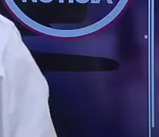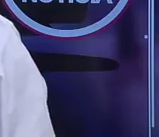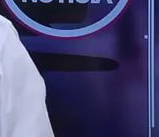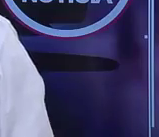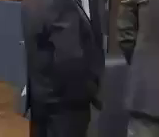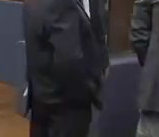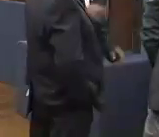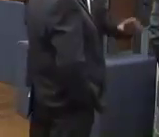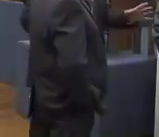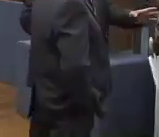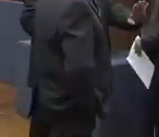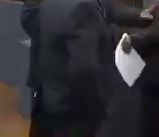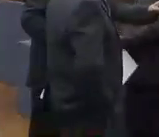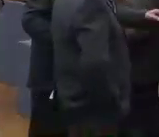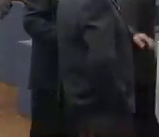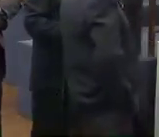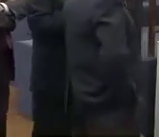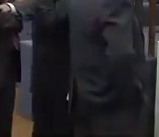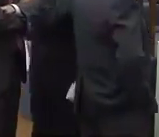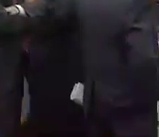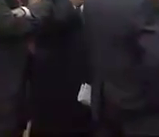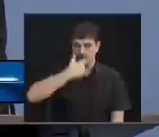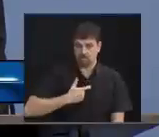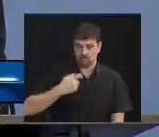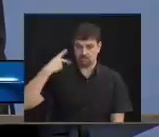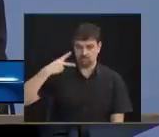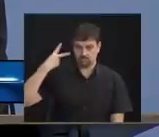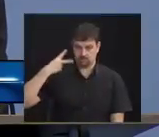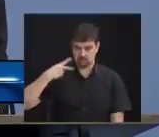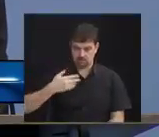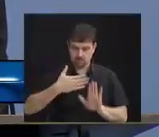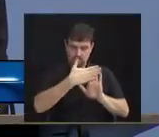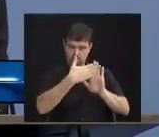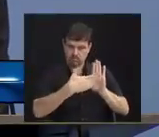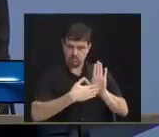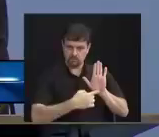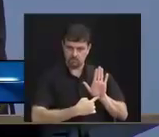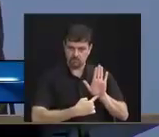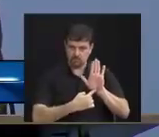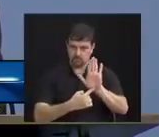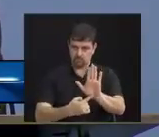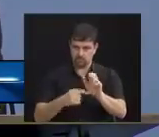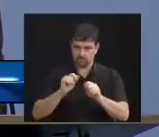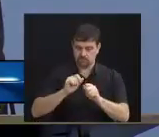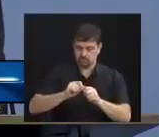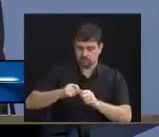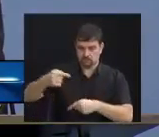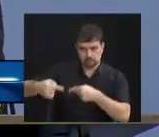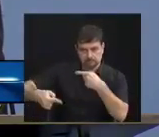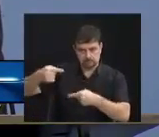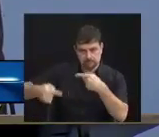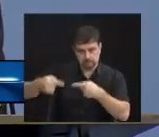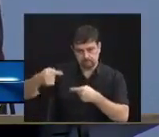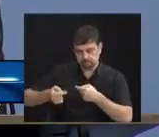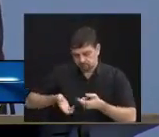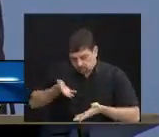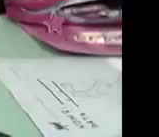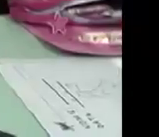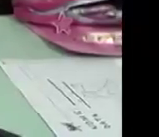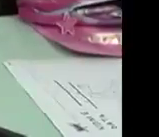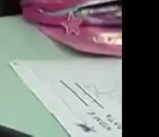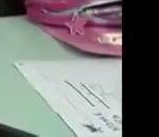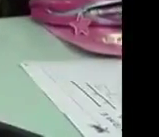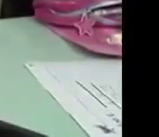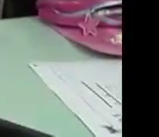para a cidade. Na última reunião ordinária, o vereador professor Alberto foi à tribuna e falou sobre o projeto de lei dele